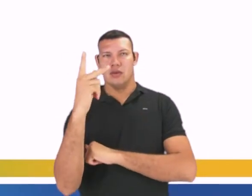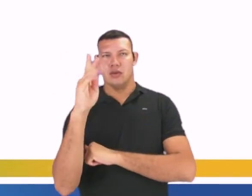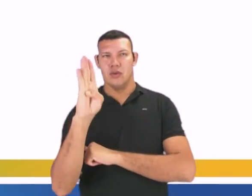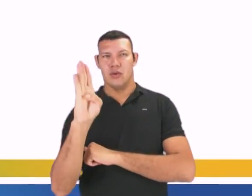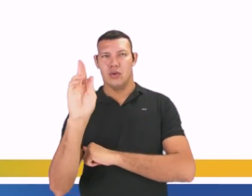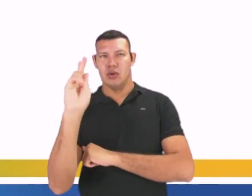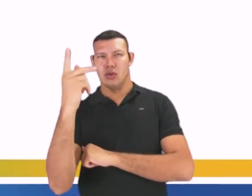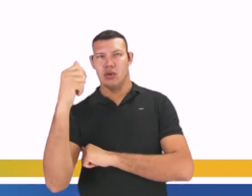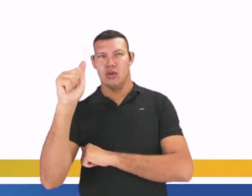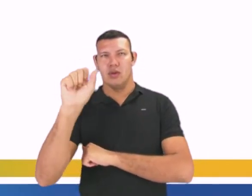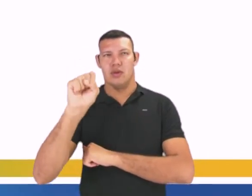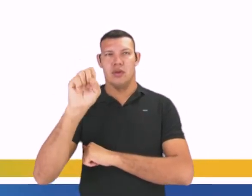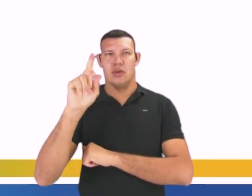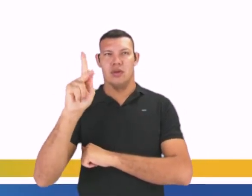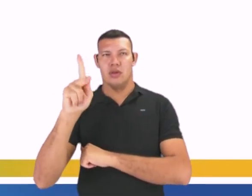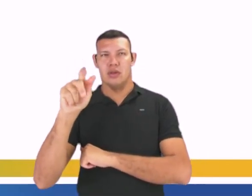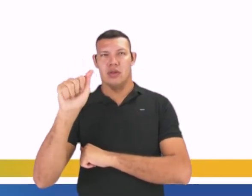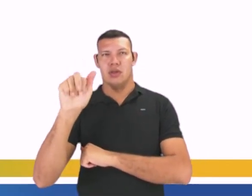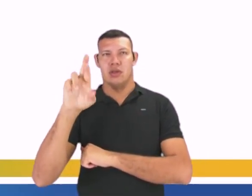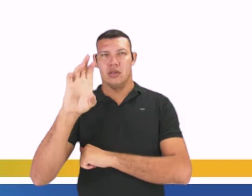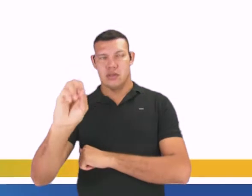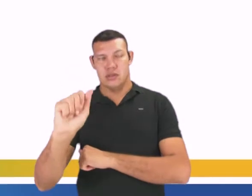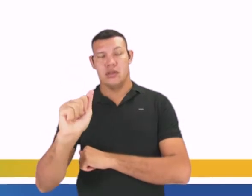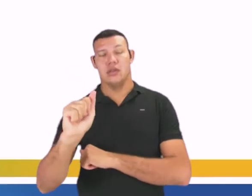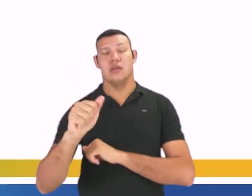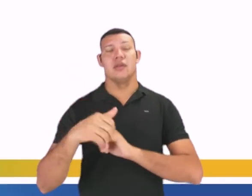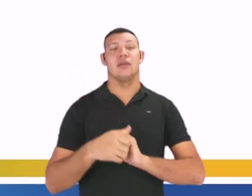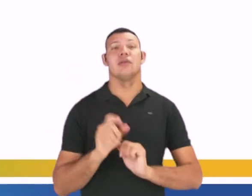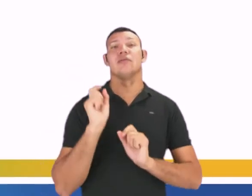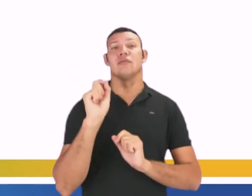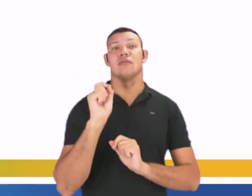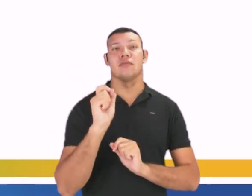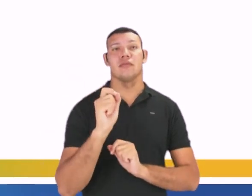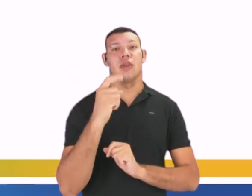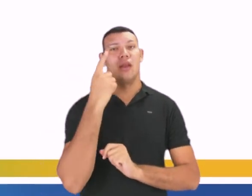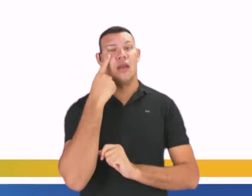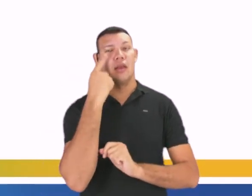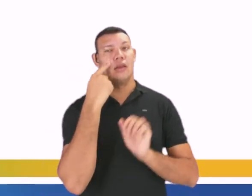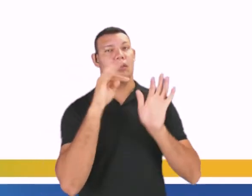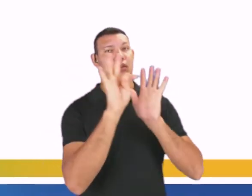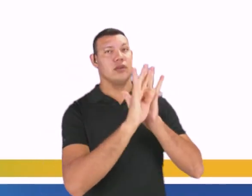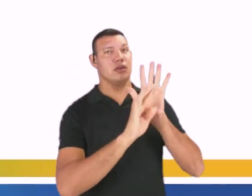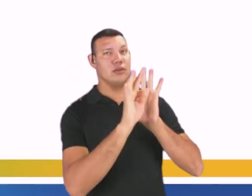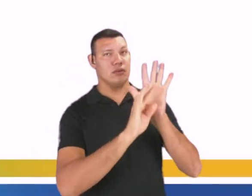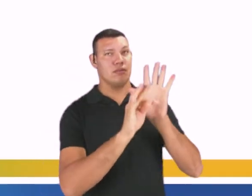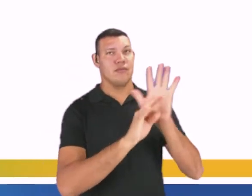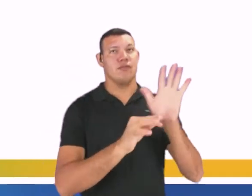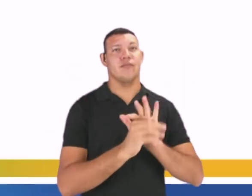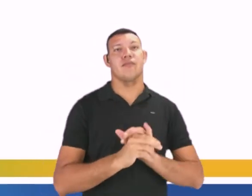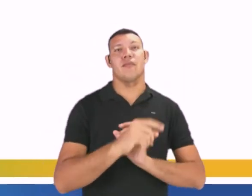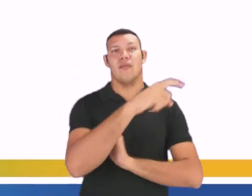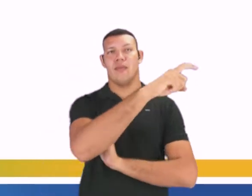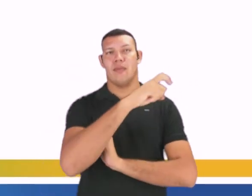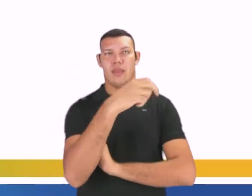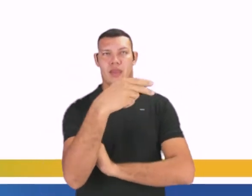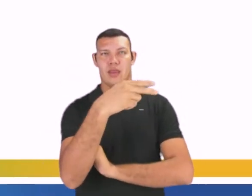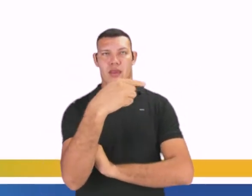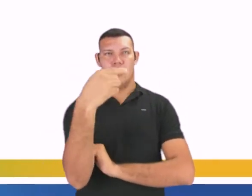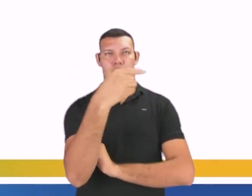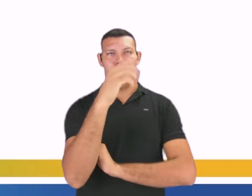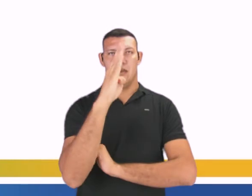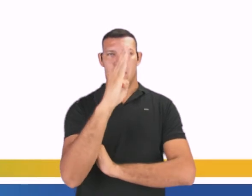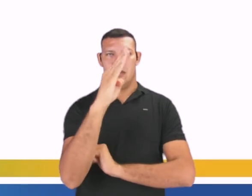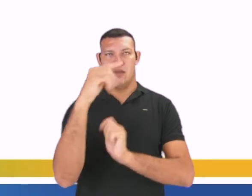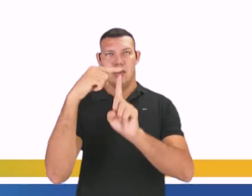e x2, né? Então, vocês percebem que a fórmula de Bhaskara é dada pelo x igual a menos b, mais ou menos